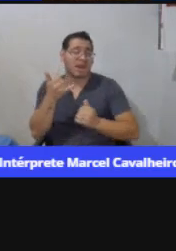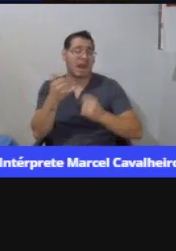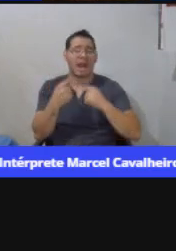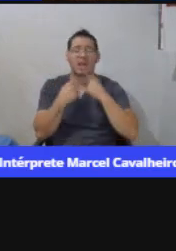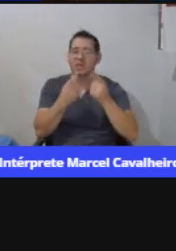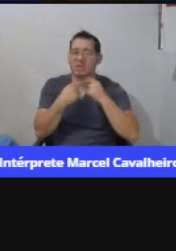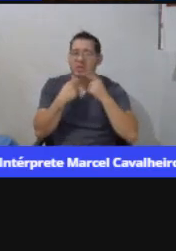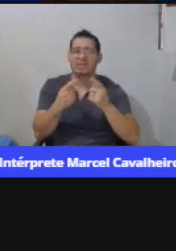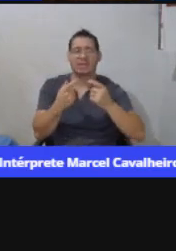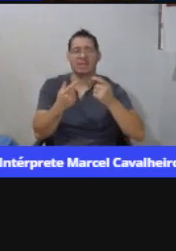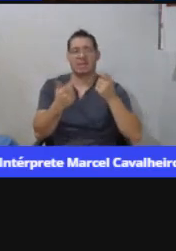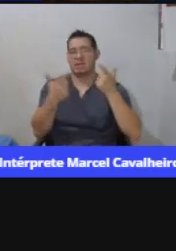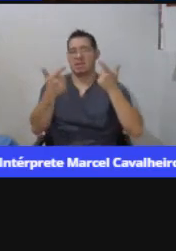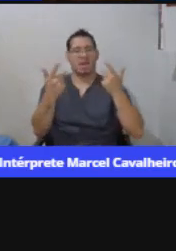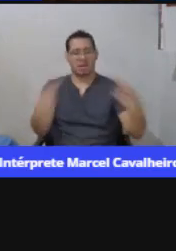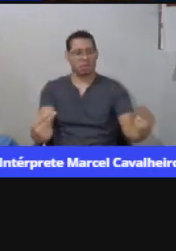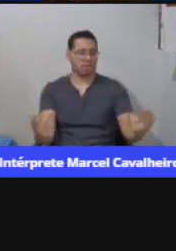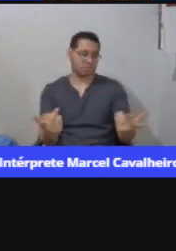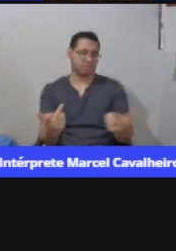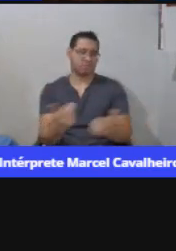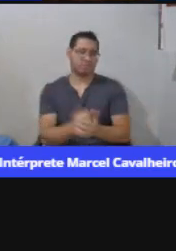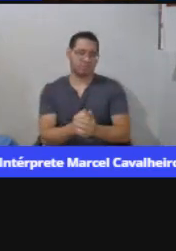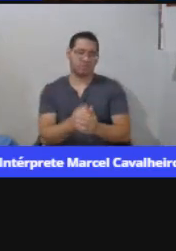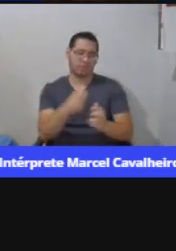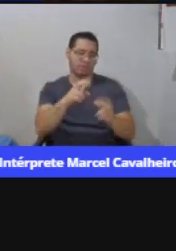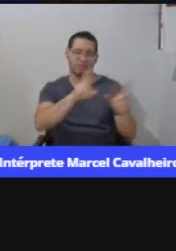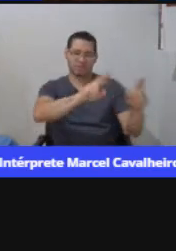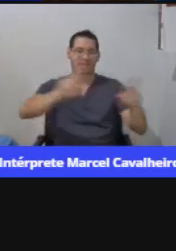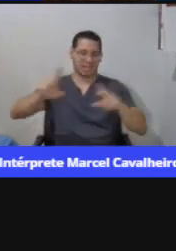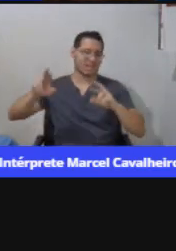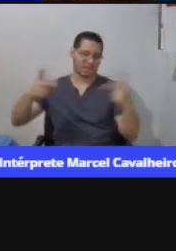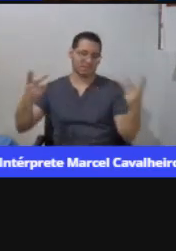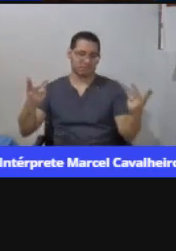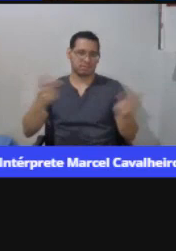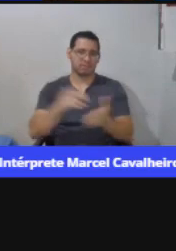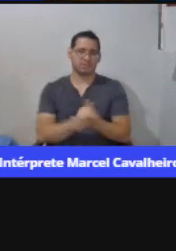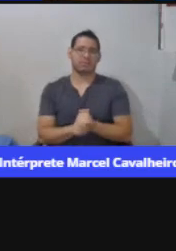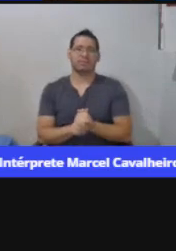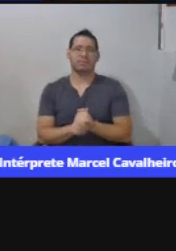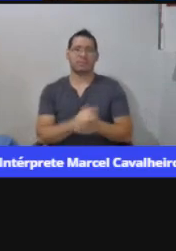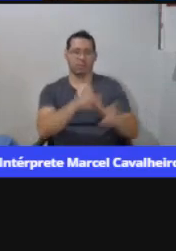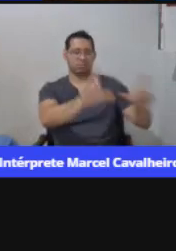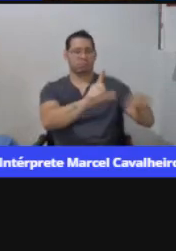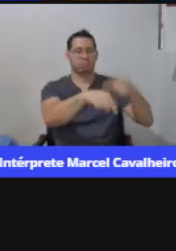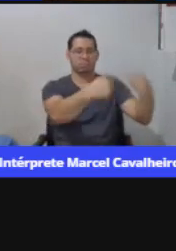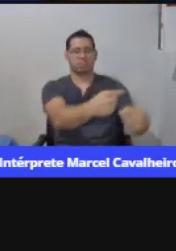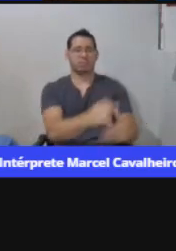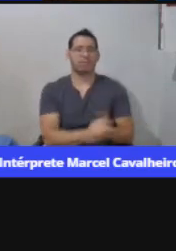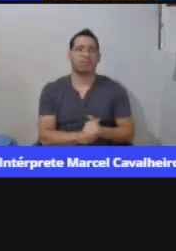nós tivemos essas diversidades, certo? Próximo.